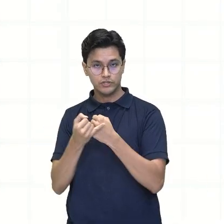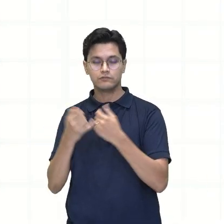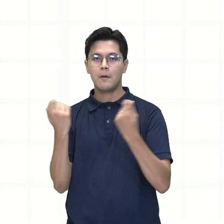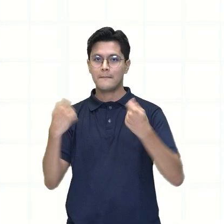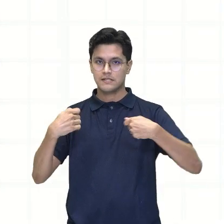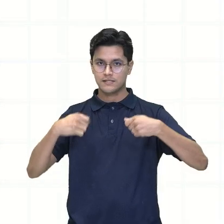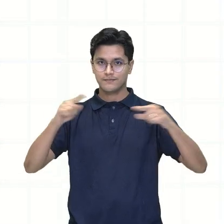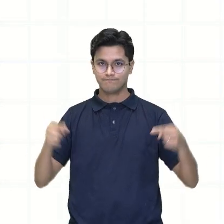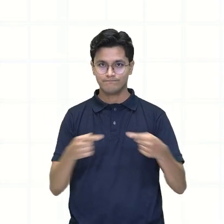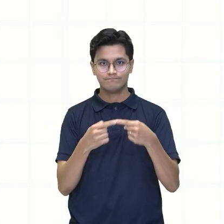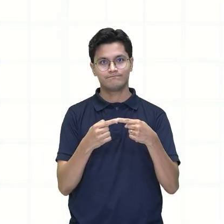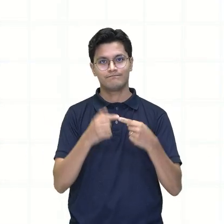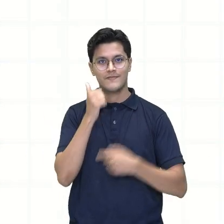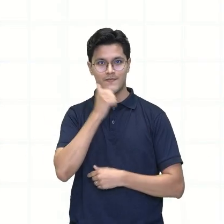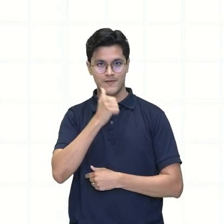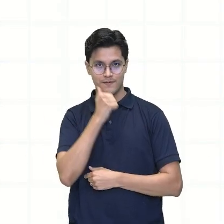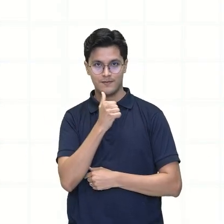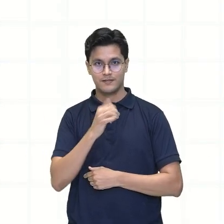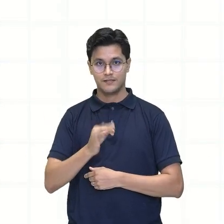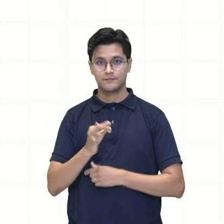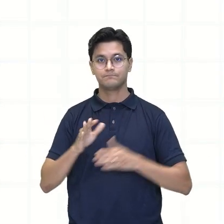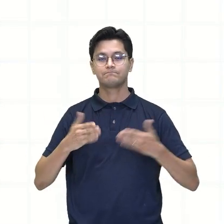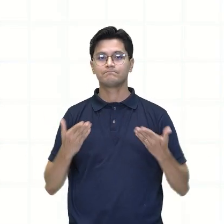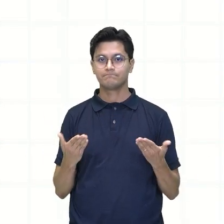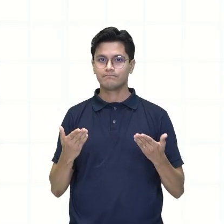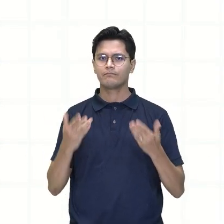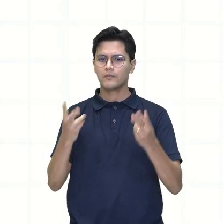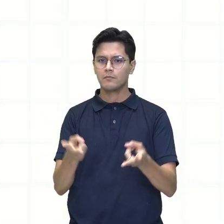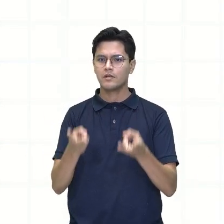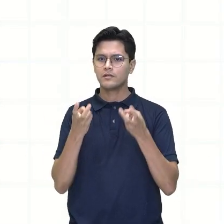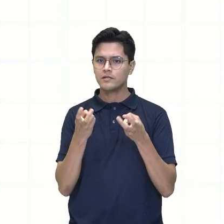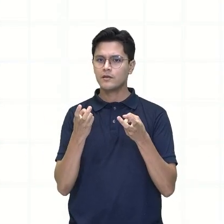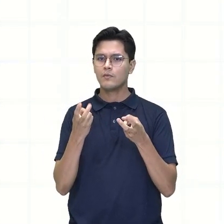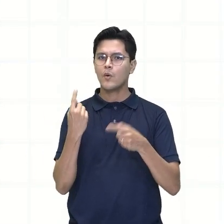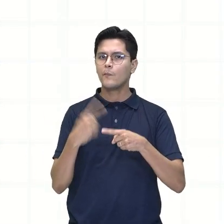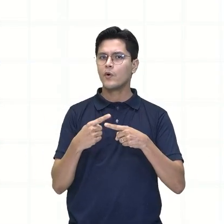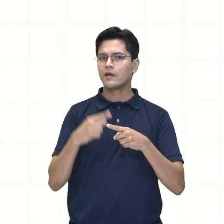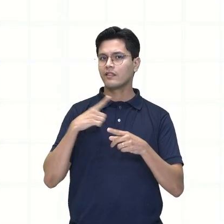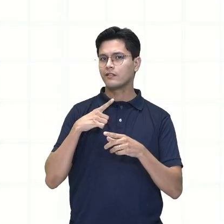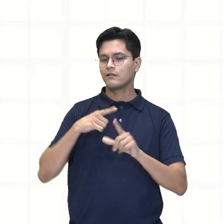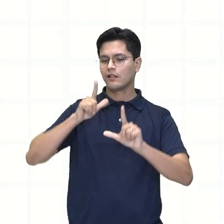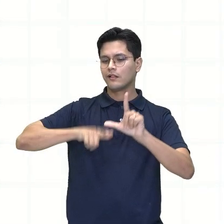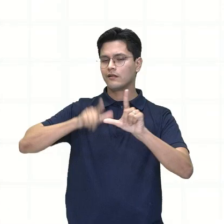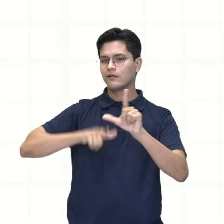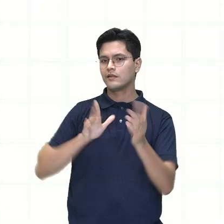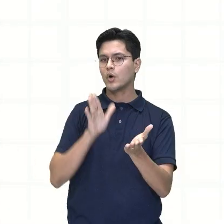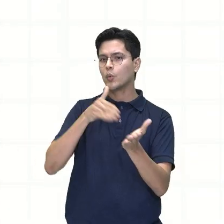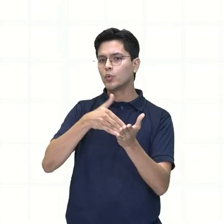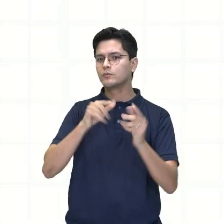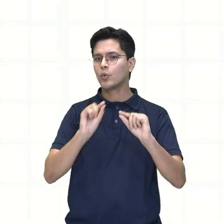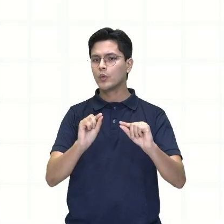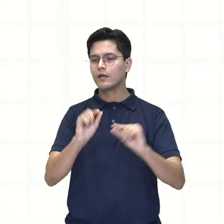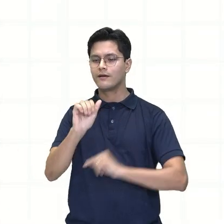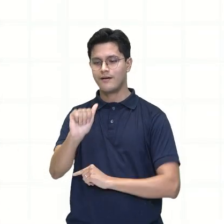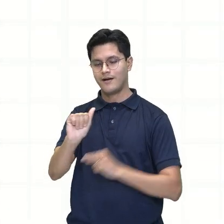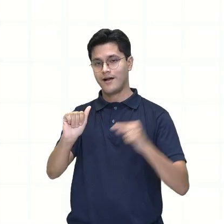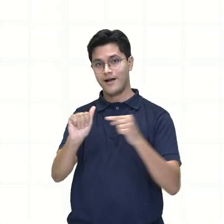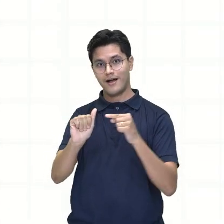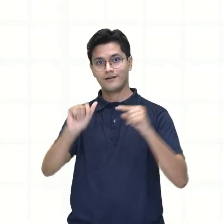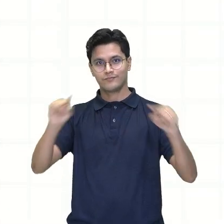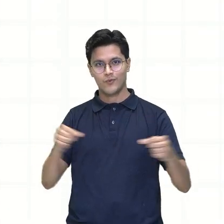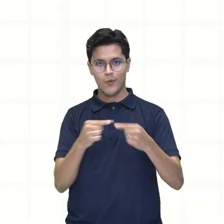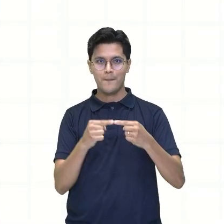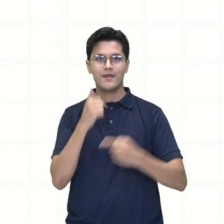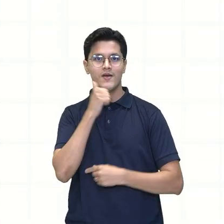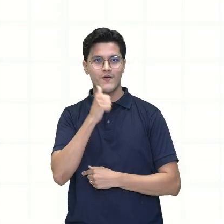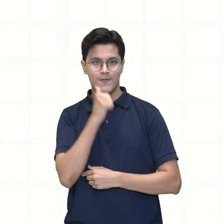estar também no feminino. A gente consegue perceber pelo elemento final aqui, ó, né? Se fosse masculino, olha só,